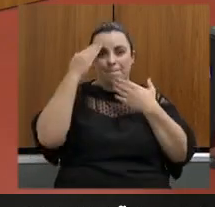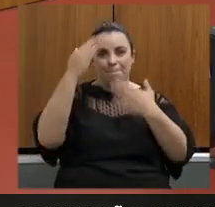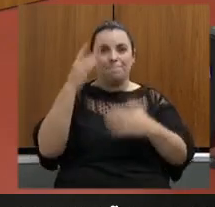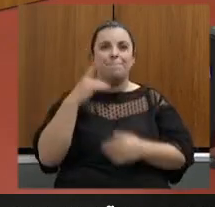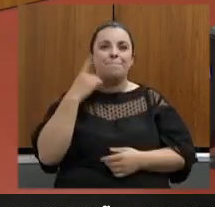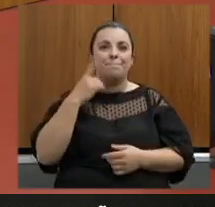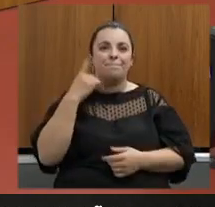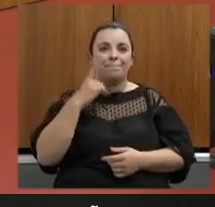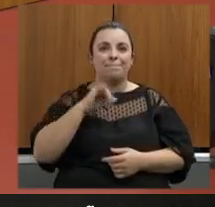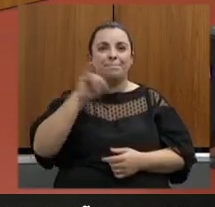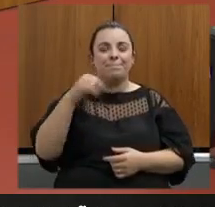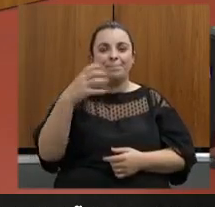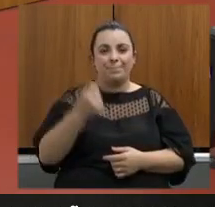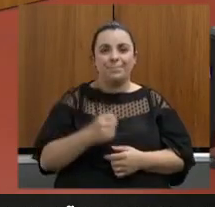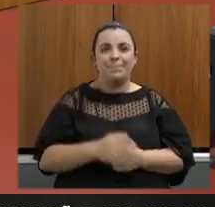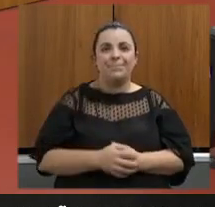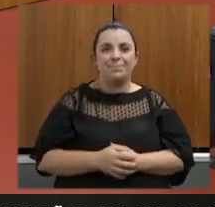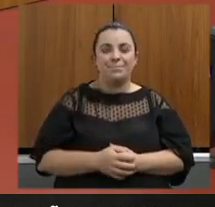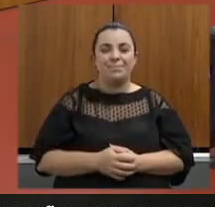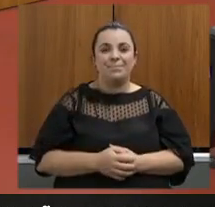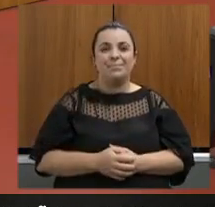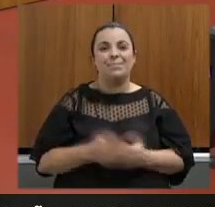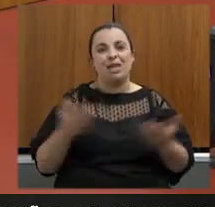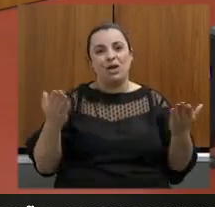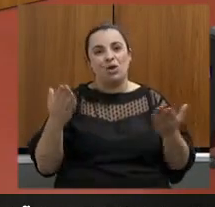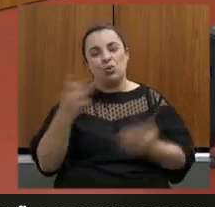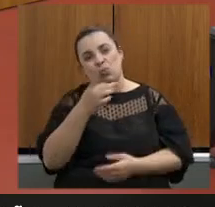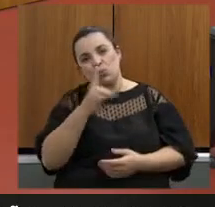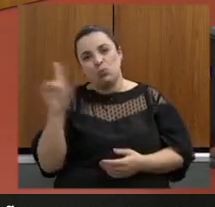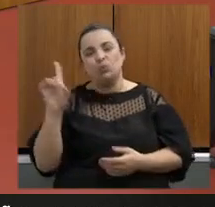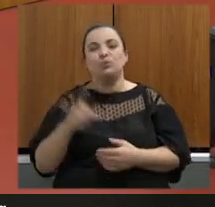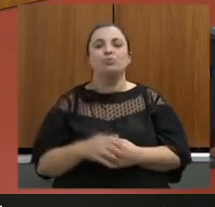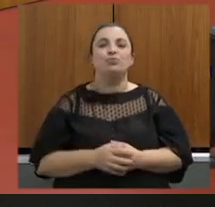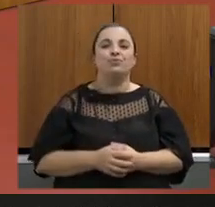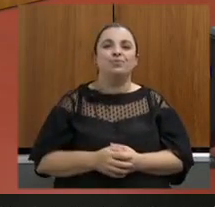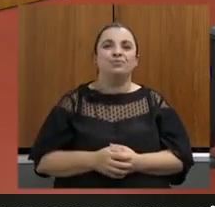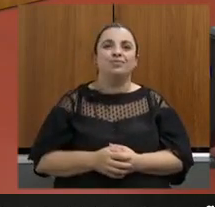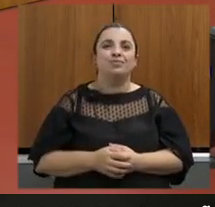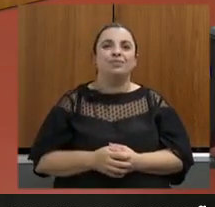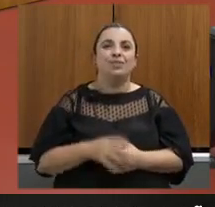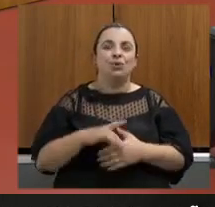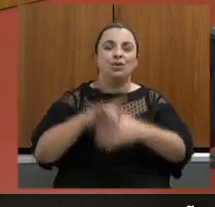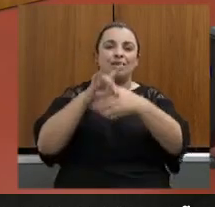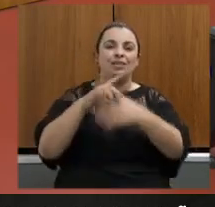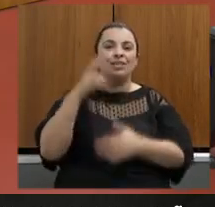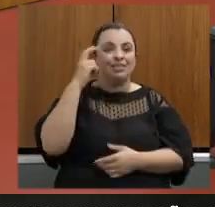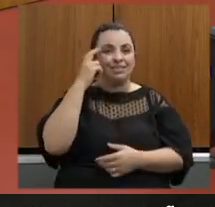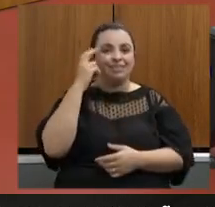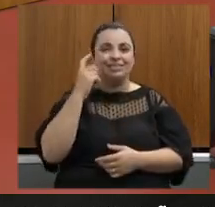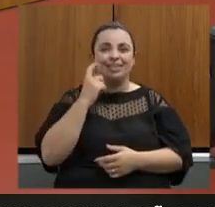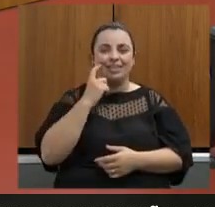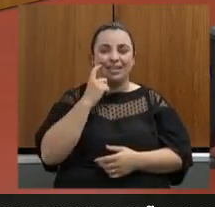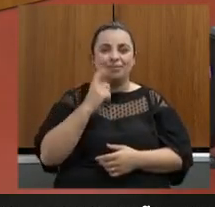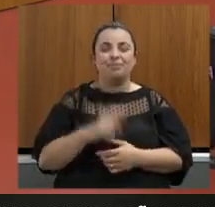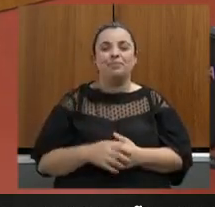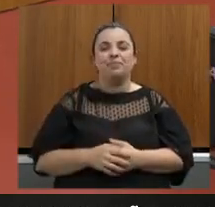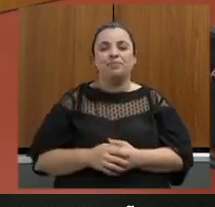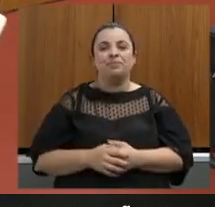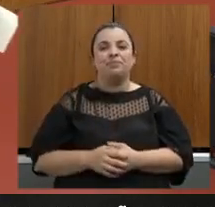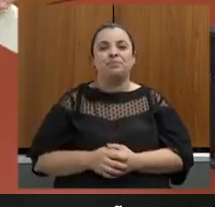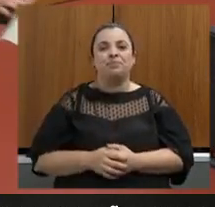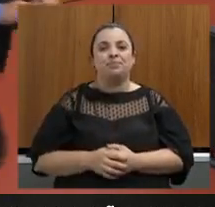e agora por derradeiro o líder A Tailane resultado de fazer